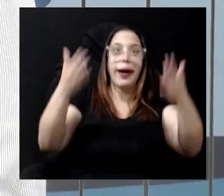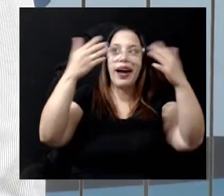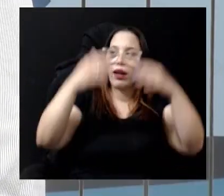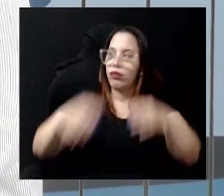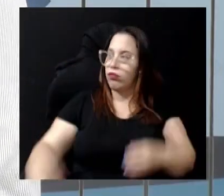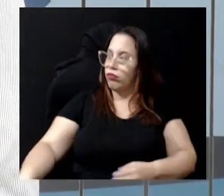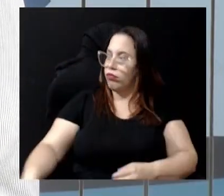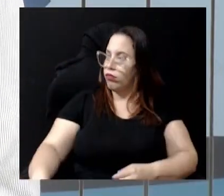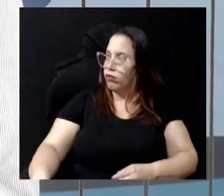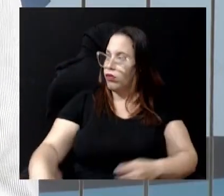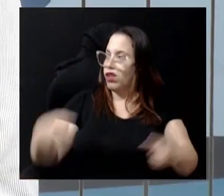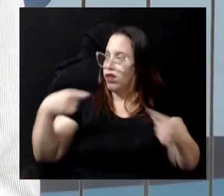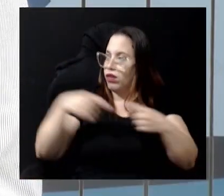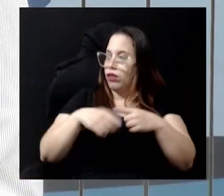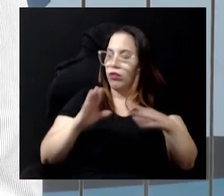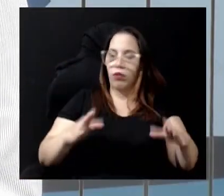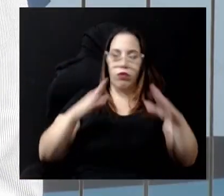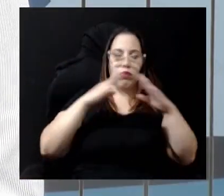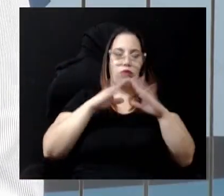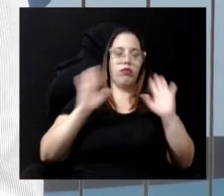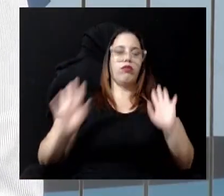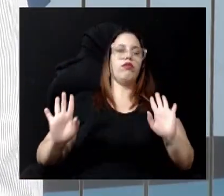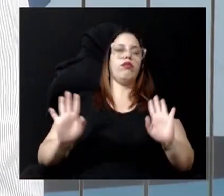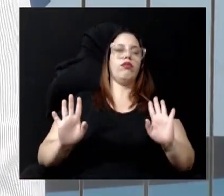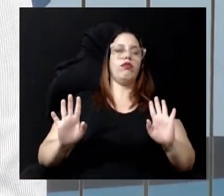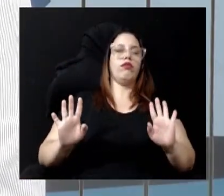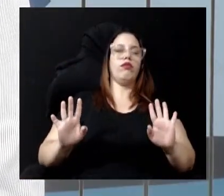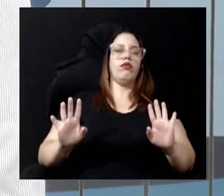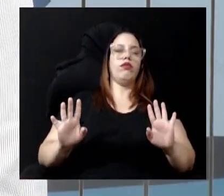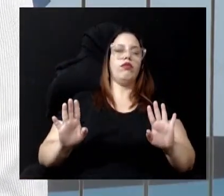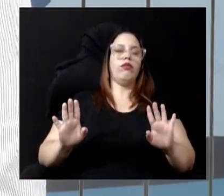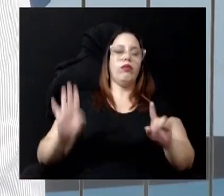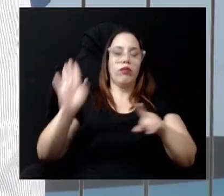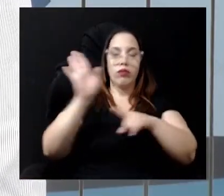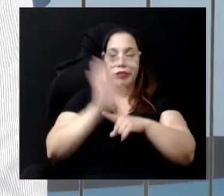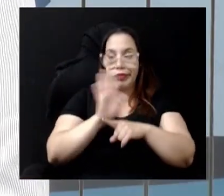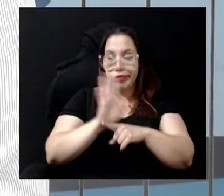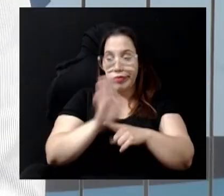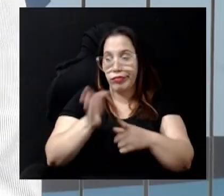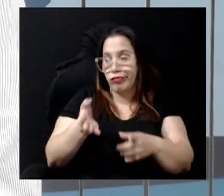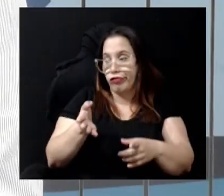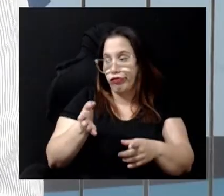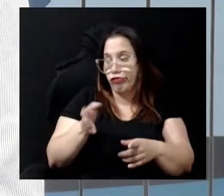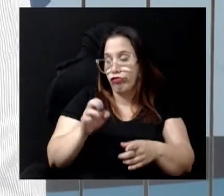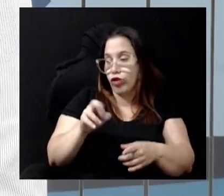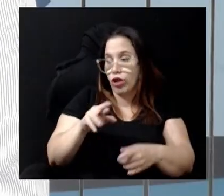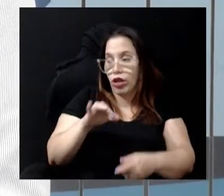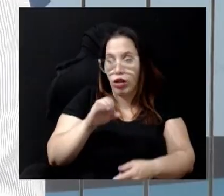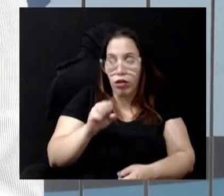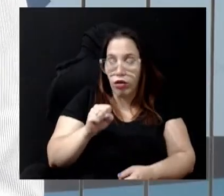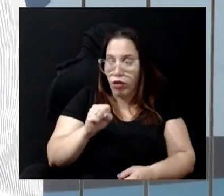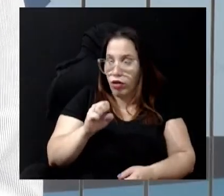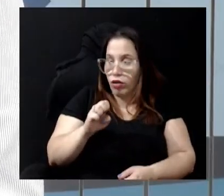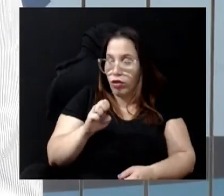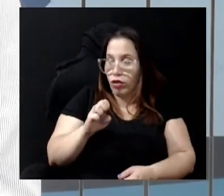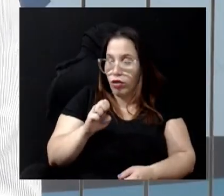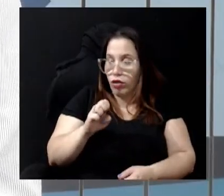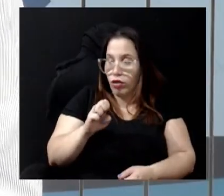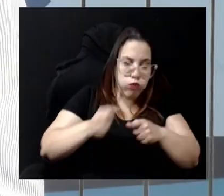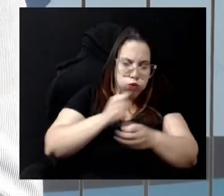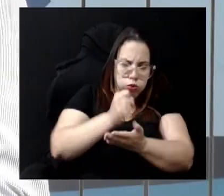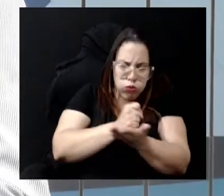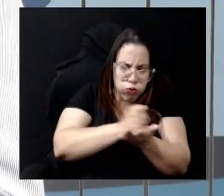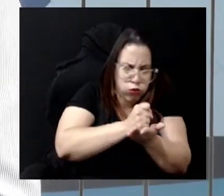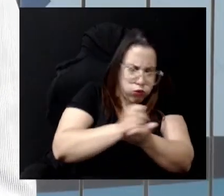pessoas continuarão consumindo. O quê? Continuarão consumindo e maratonando suas séries, os seus videogames, as suas redes